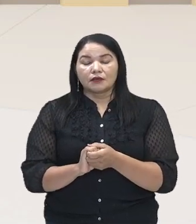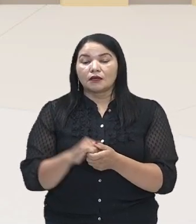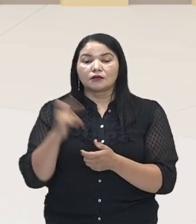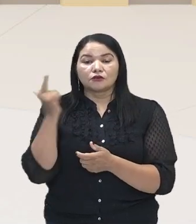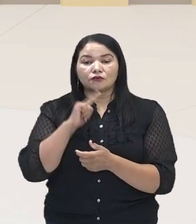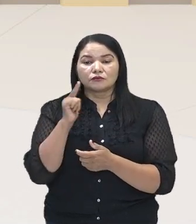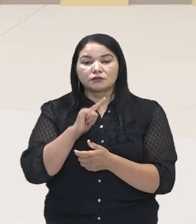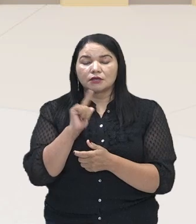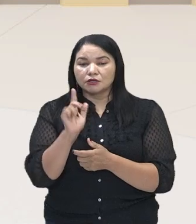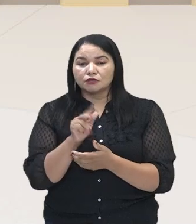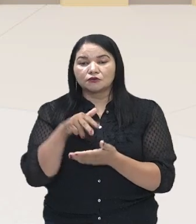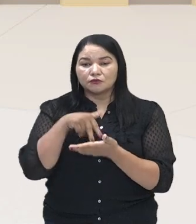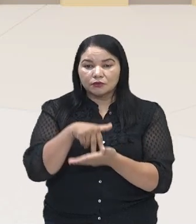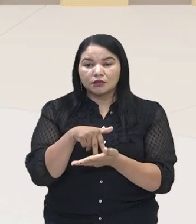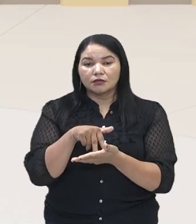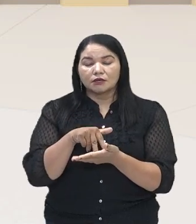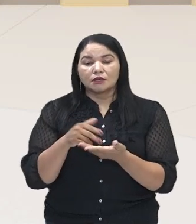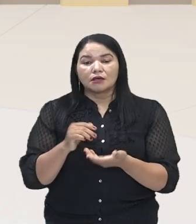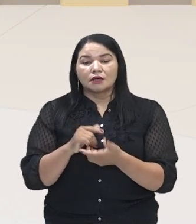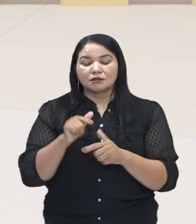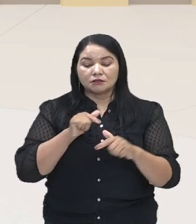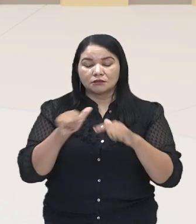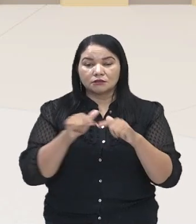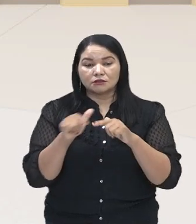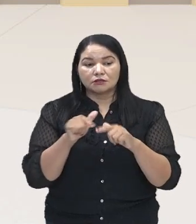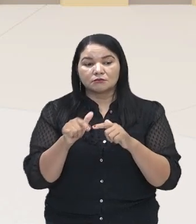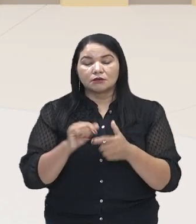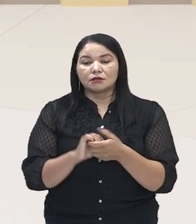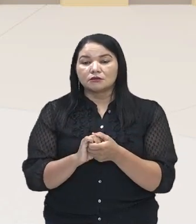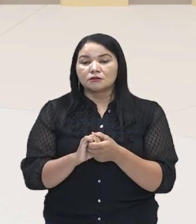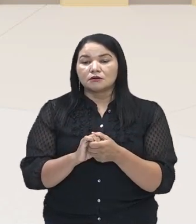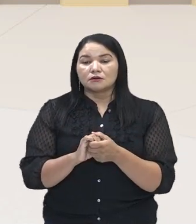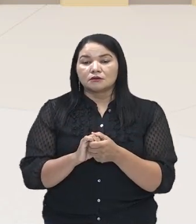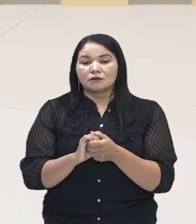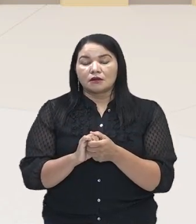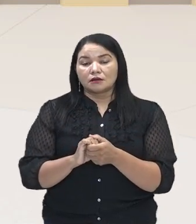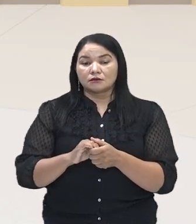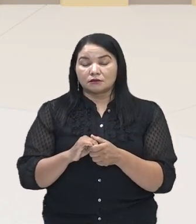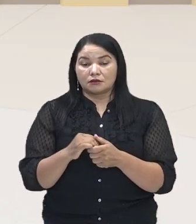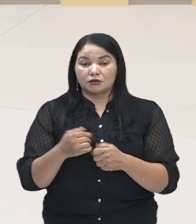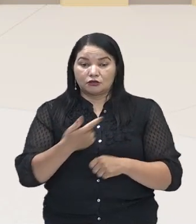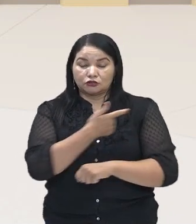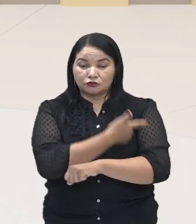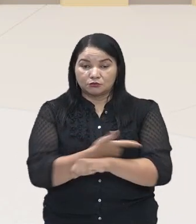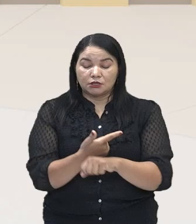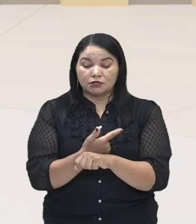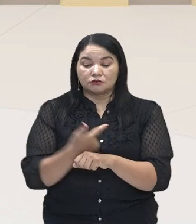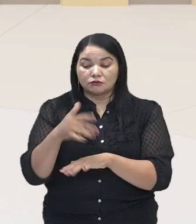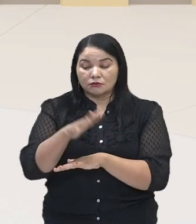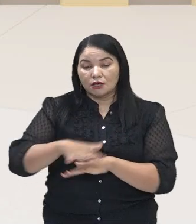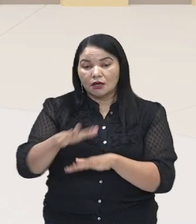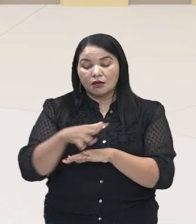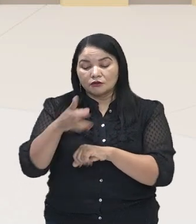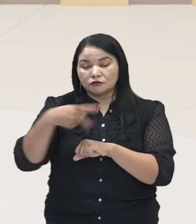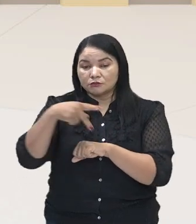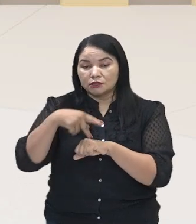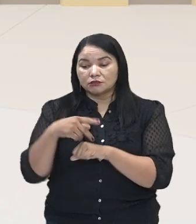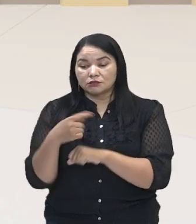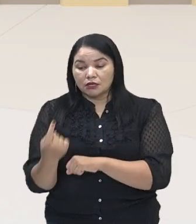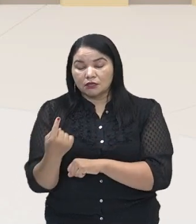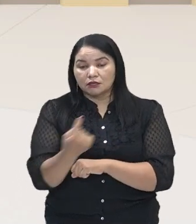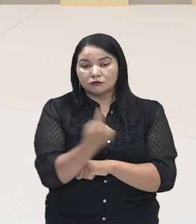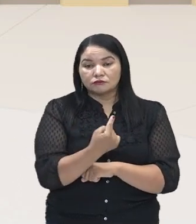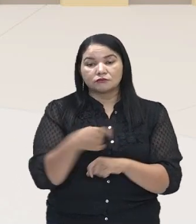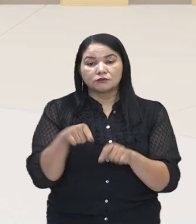estabilidade, sinergia de esforços, respeito ao espaço político de cada país e suas